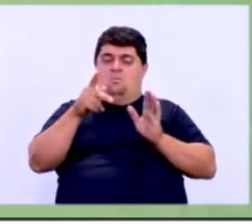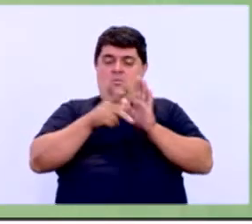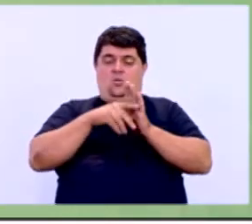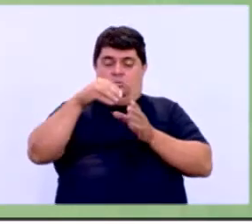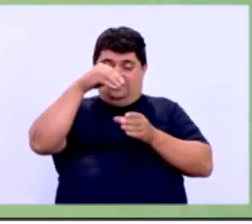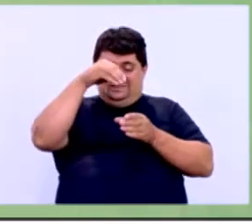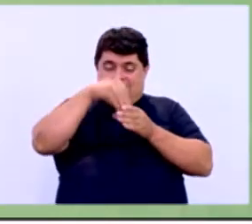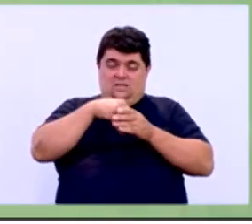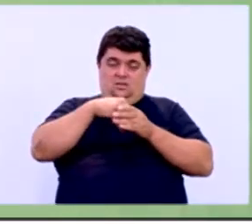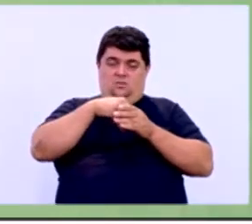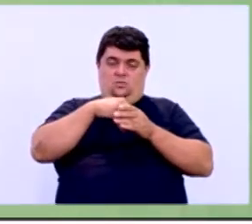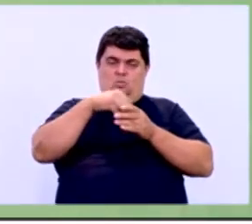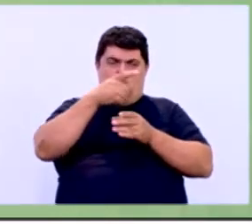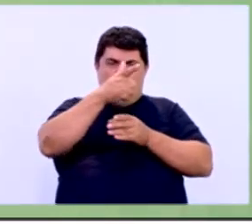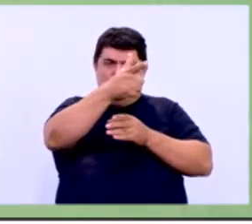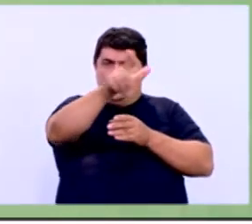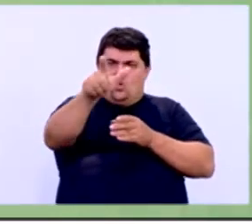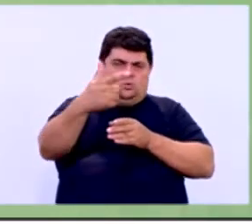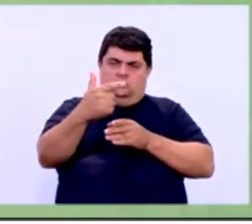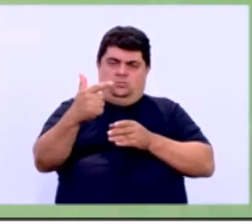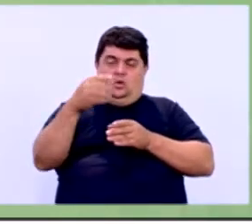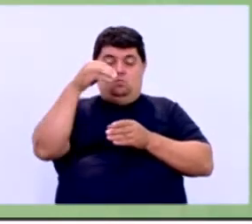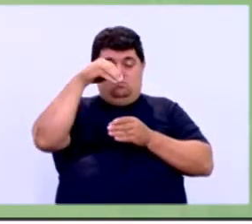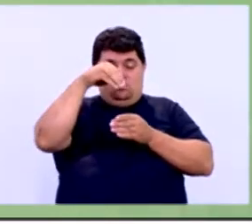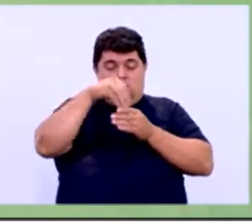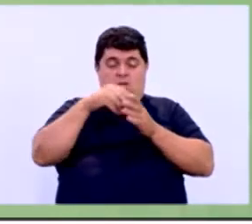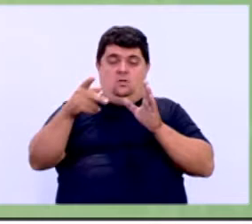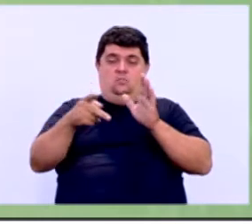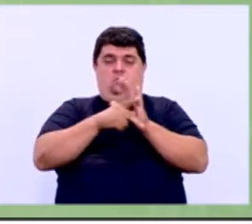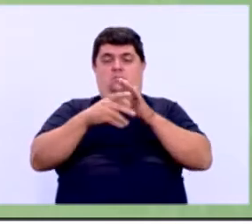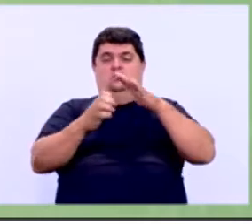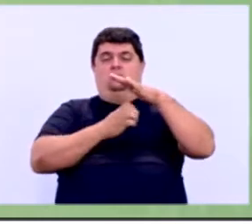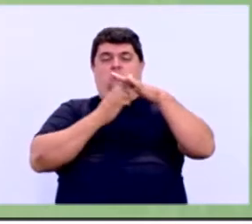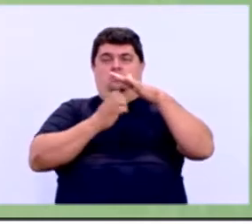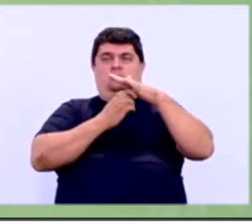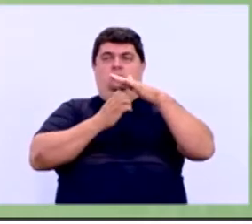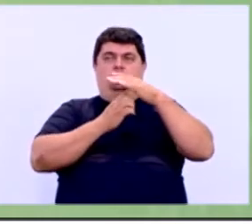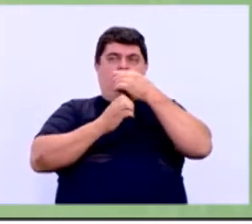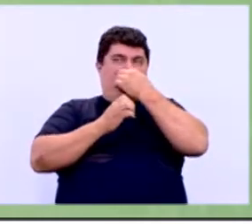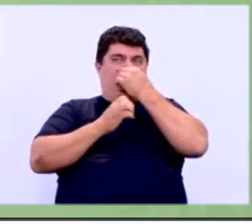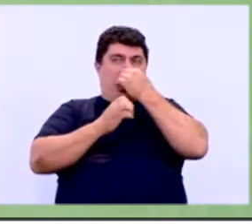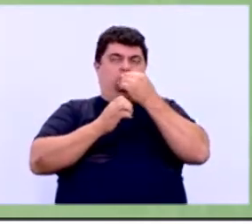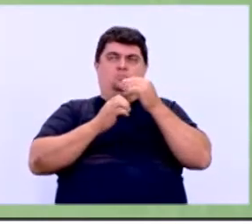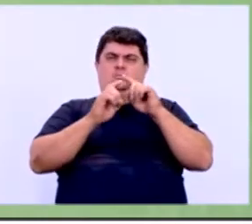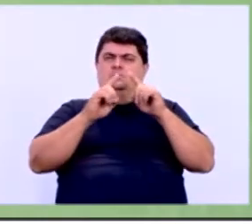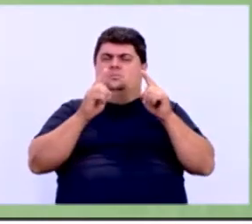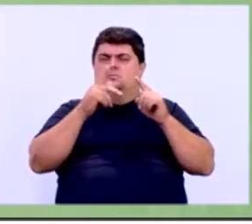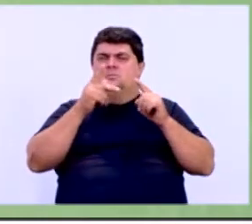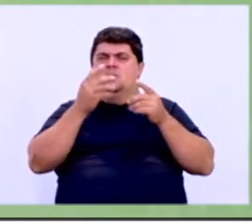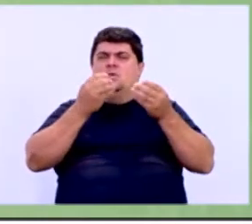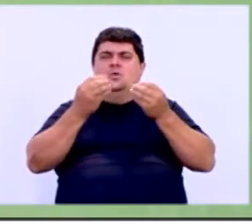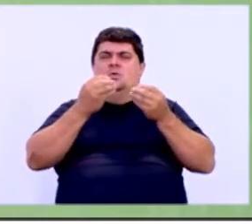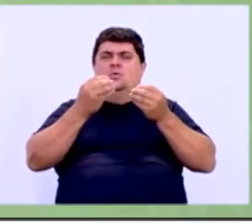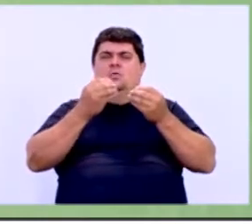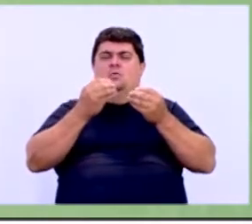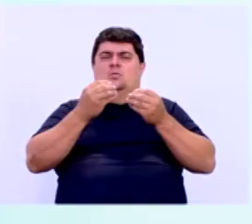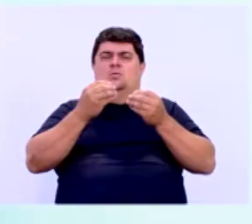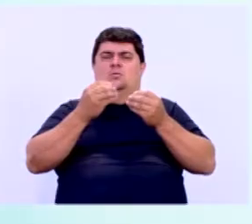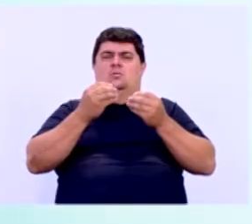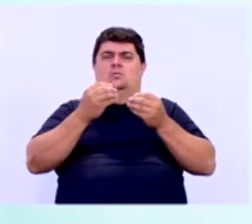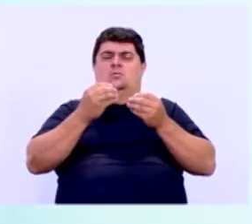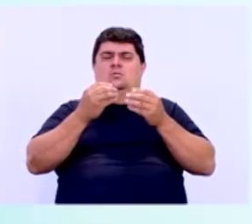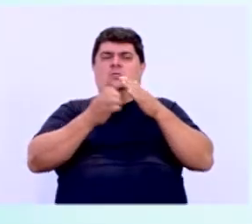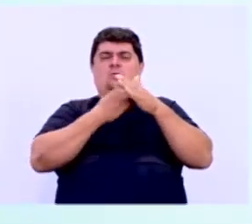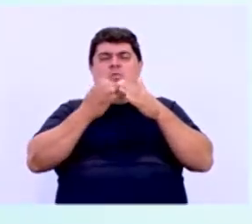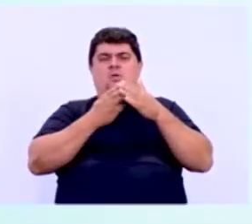financiamento. Quando eu falo interno, é porque eu estou falando que é dentro da empresa. Mas, professor, como que um aluno, ou como